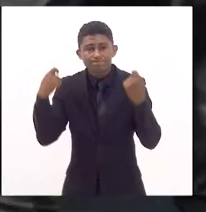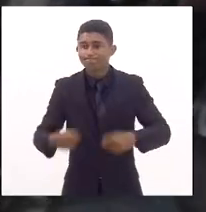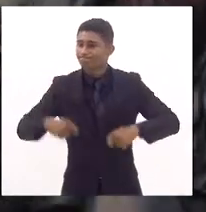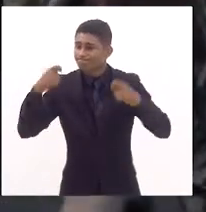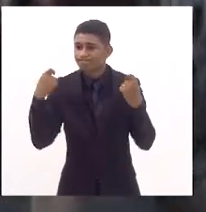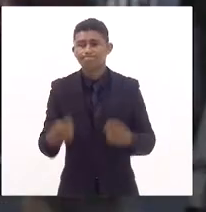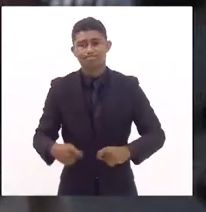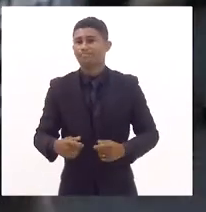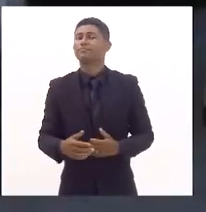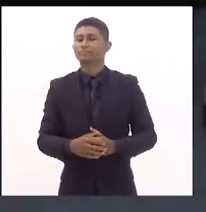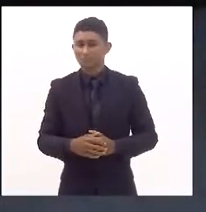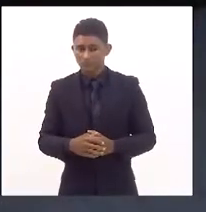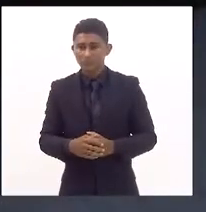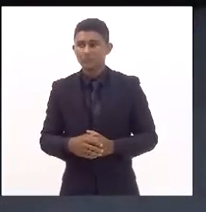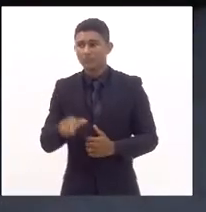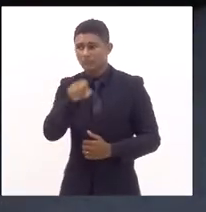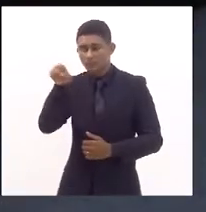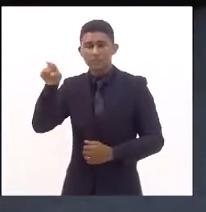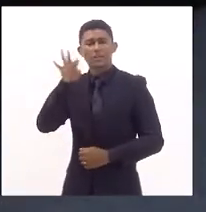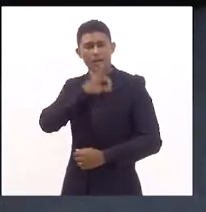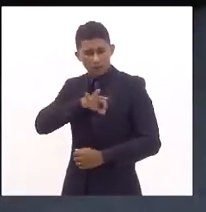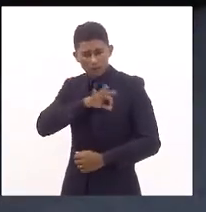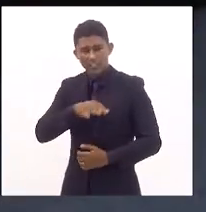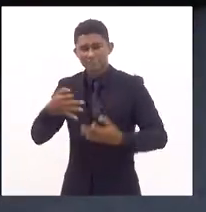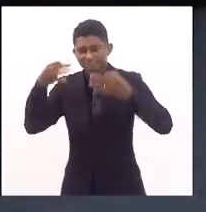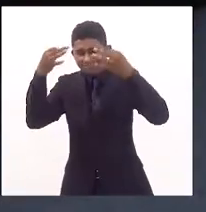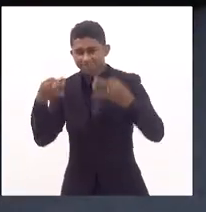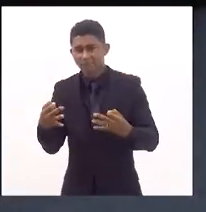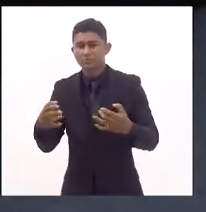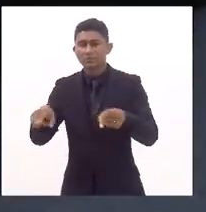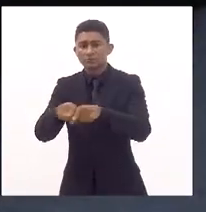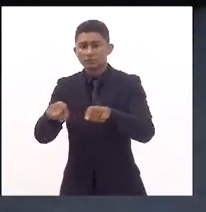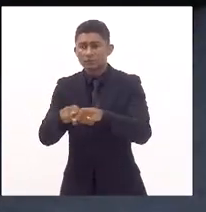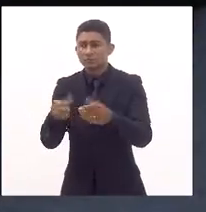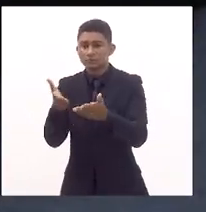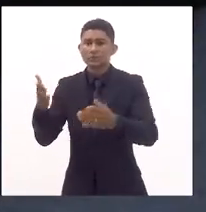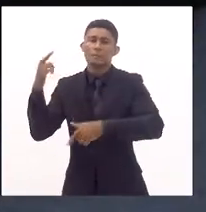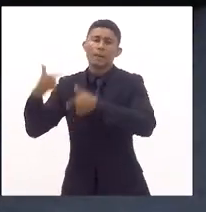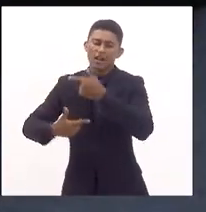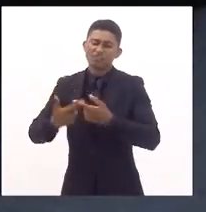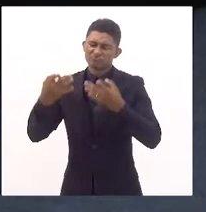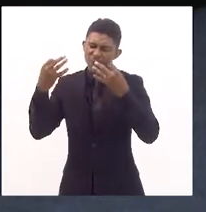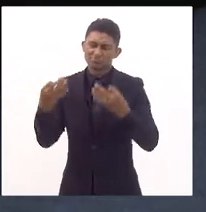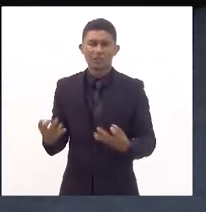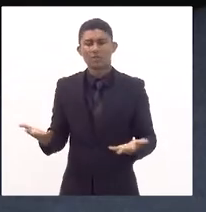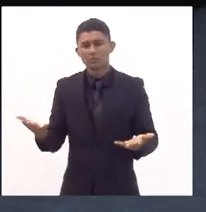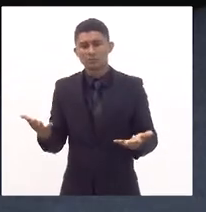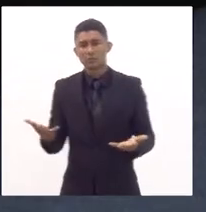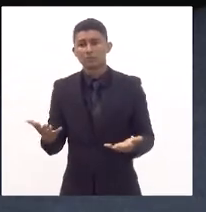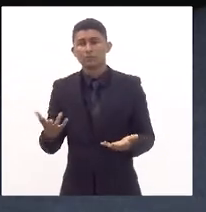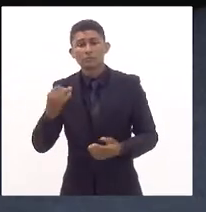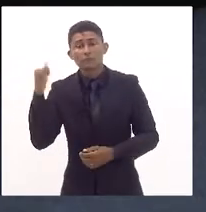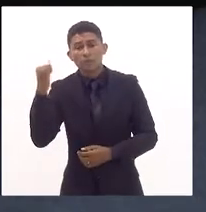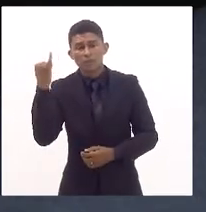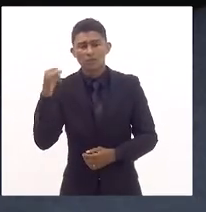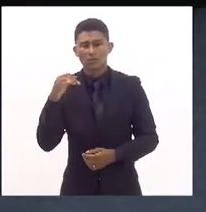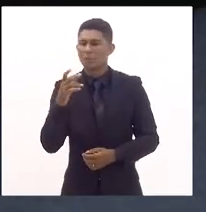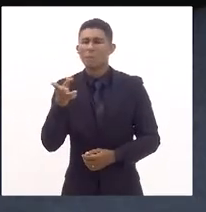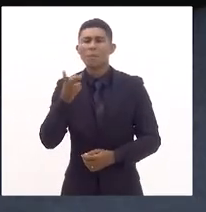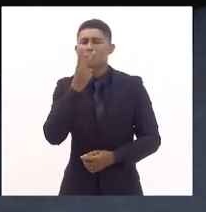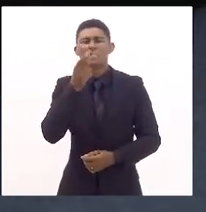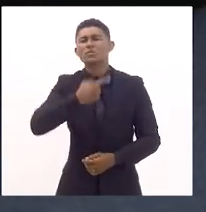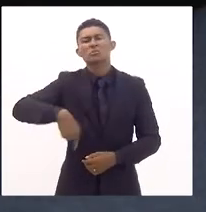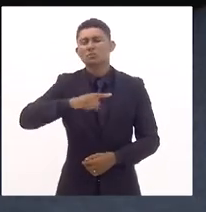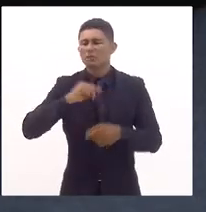recuperem a sua renda, recuperem a sua forma de trabalho digno. É importante tirar da invisibilidade,